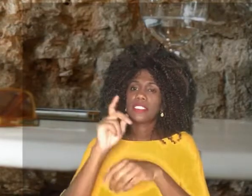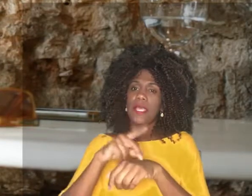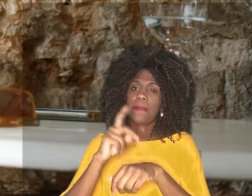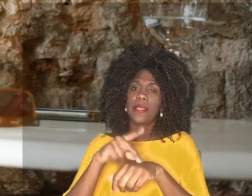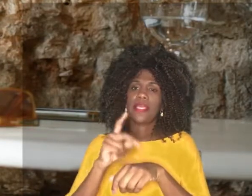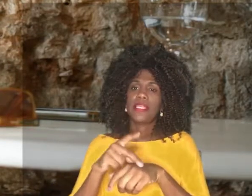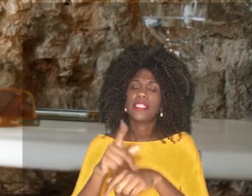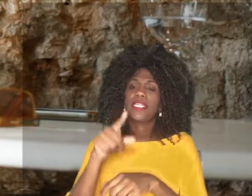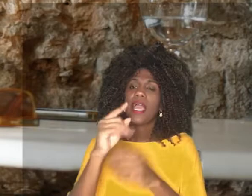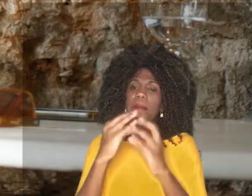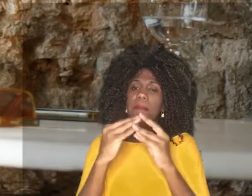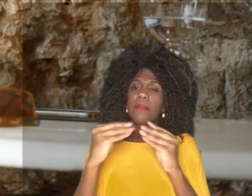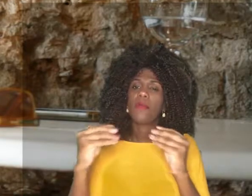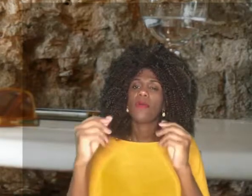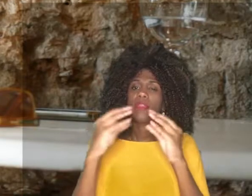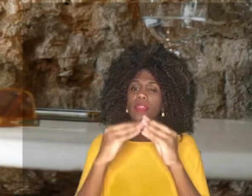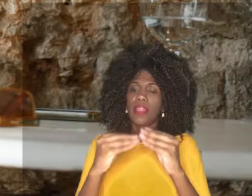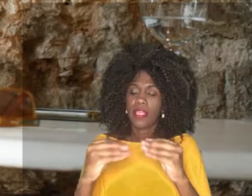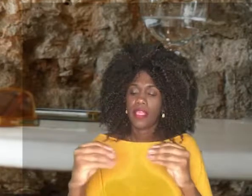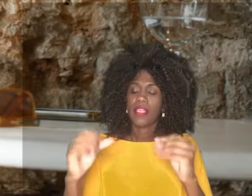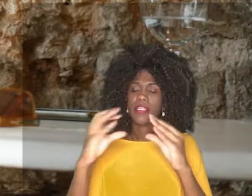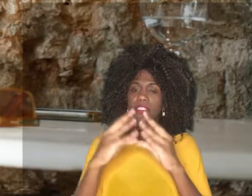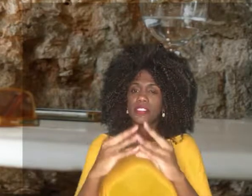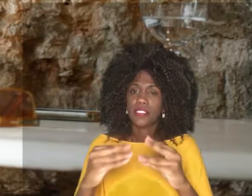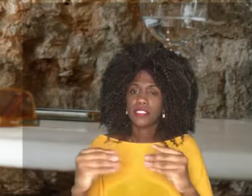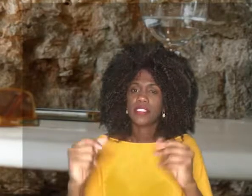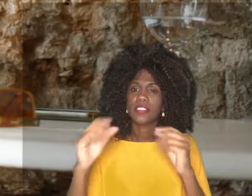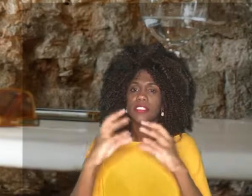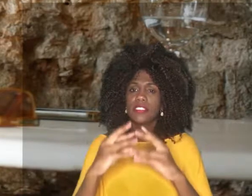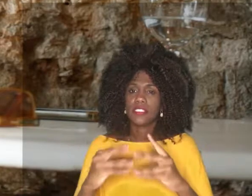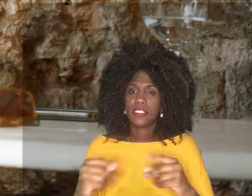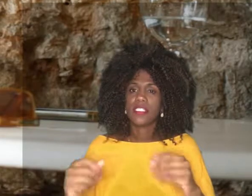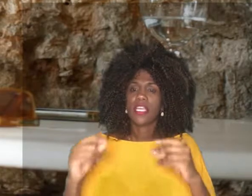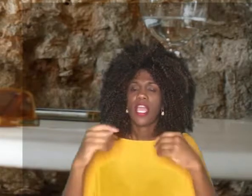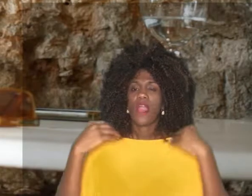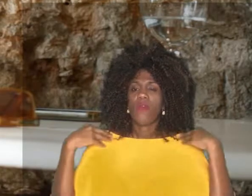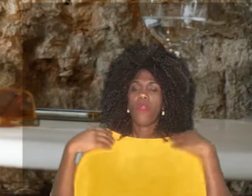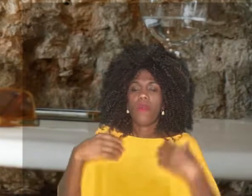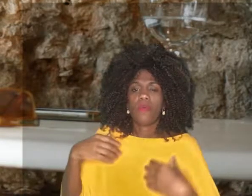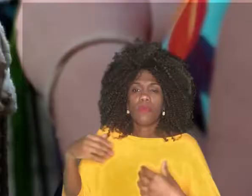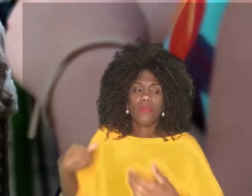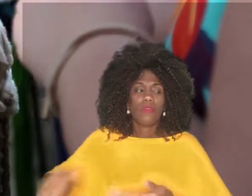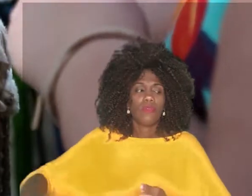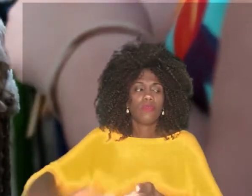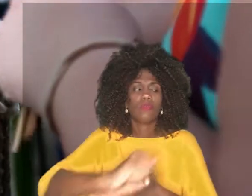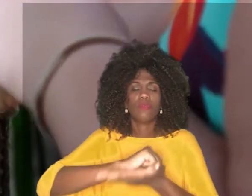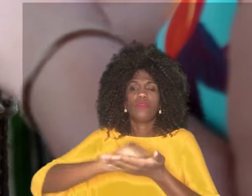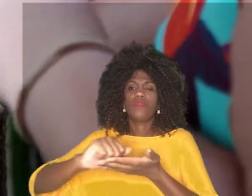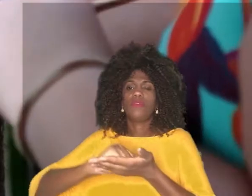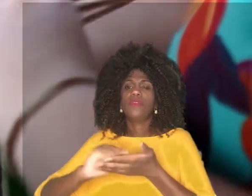que amolece, né, tira as tensões dos ombros, né?